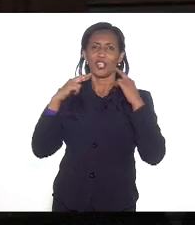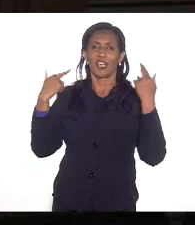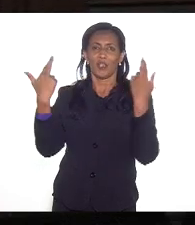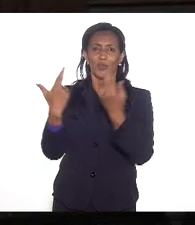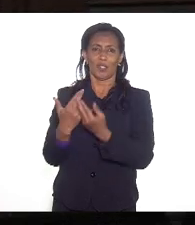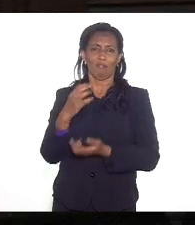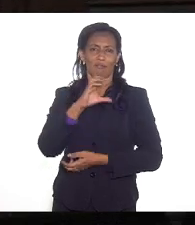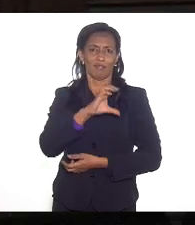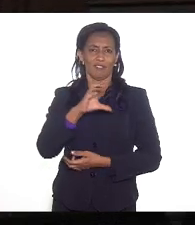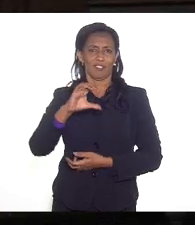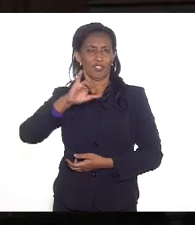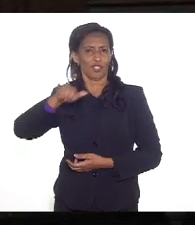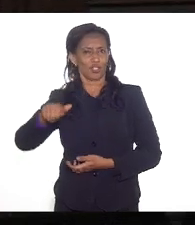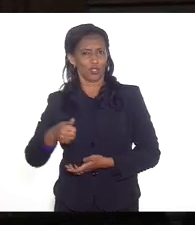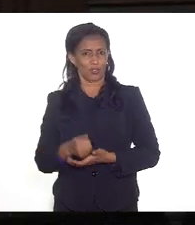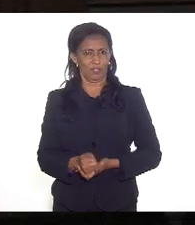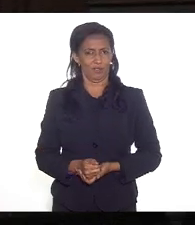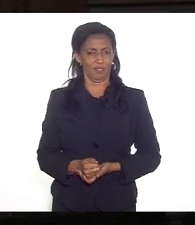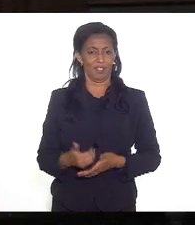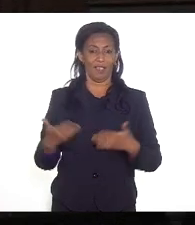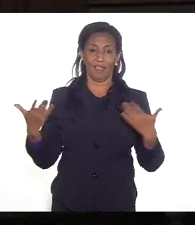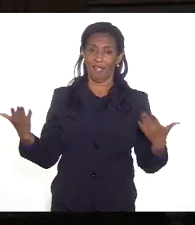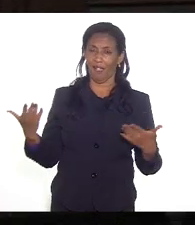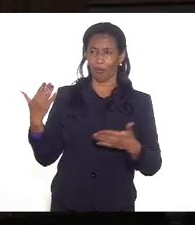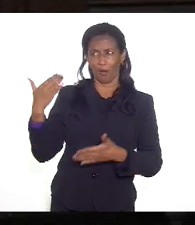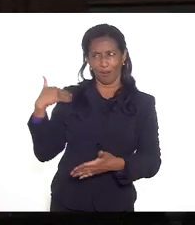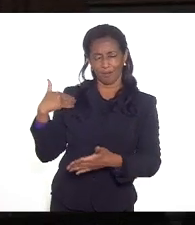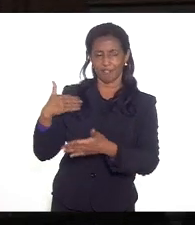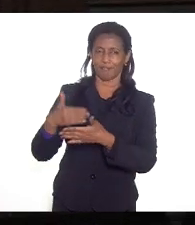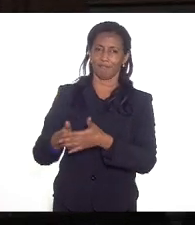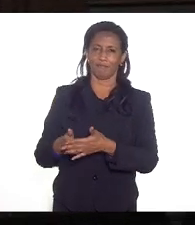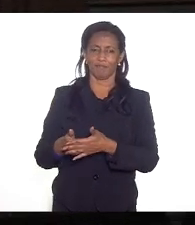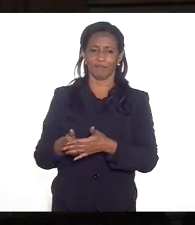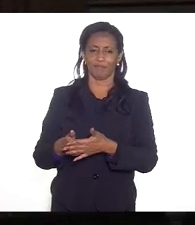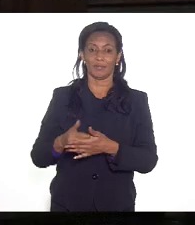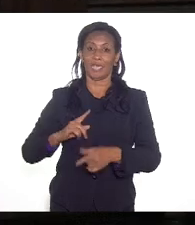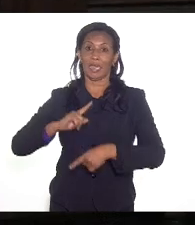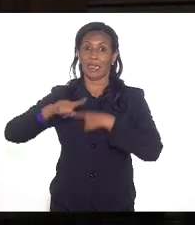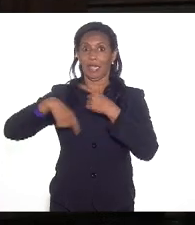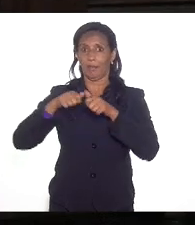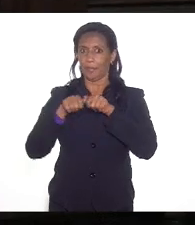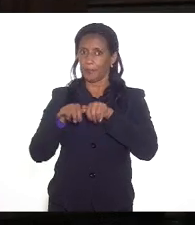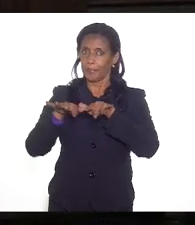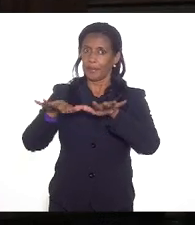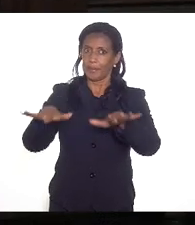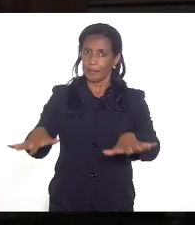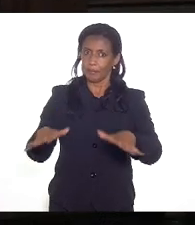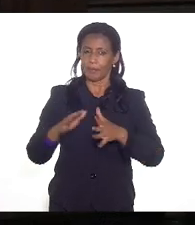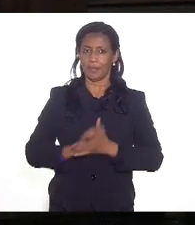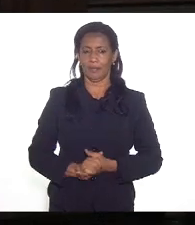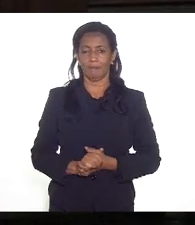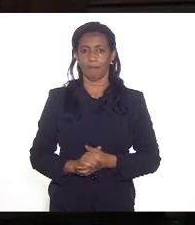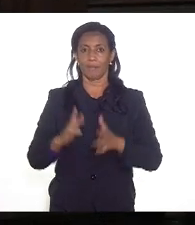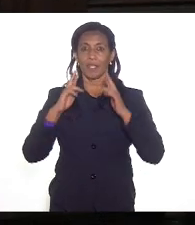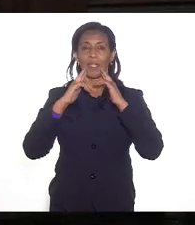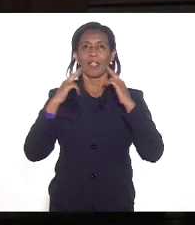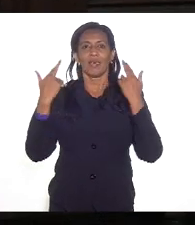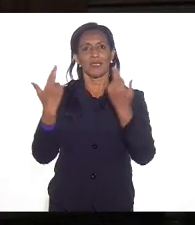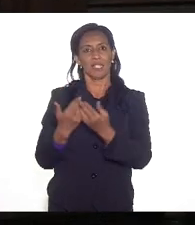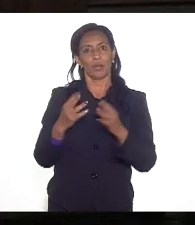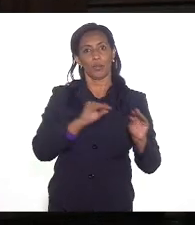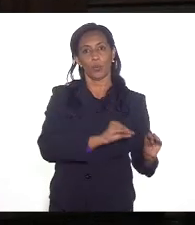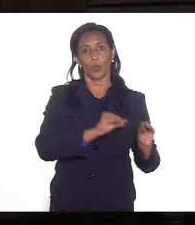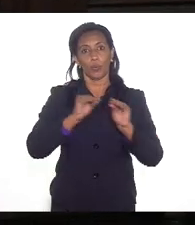e justiça somente agora mais recentemente pode pandemia é que eu sou seu irmão e se